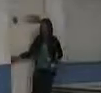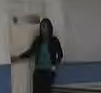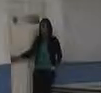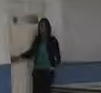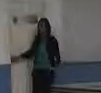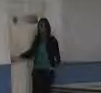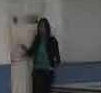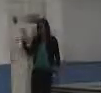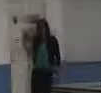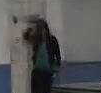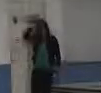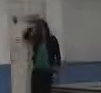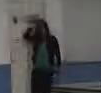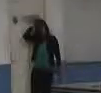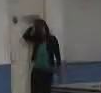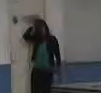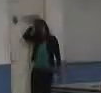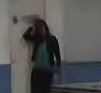Com essas mudanças em votação, em bloco.